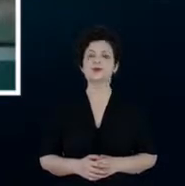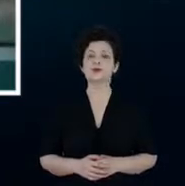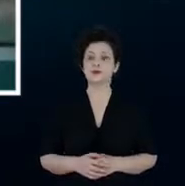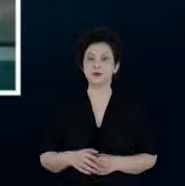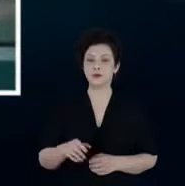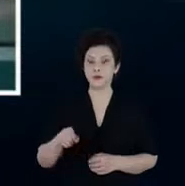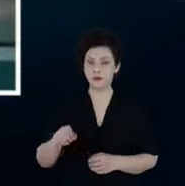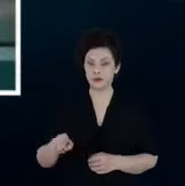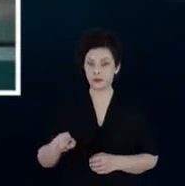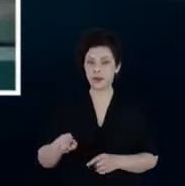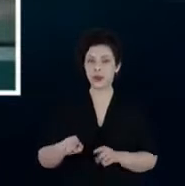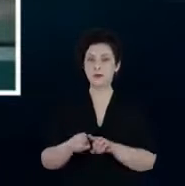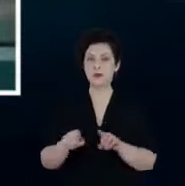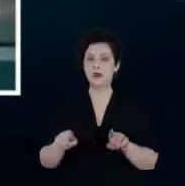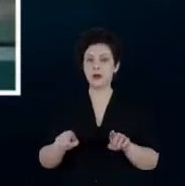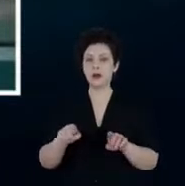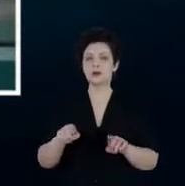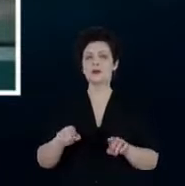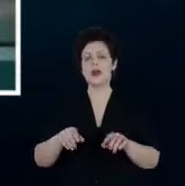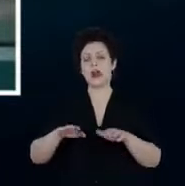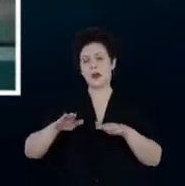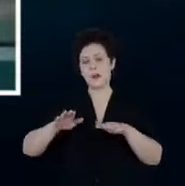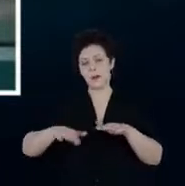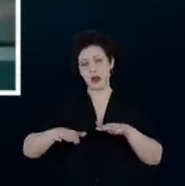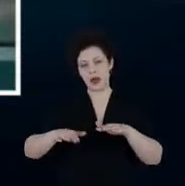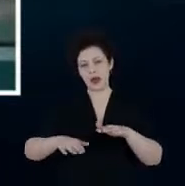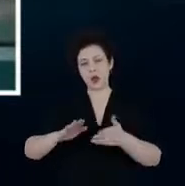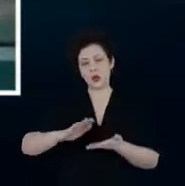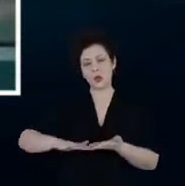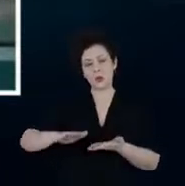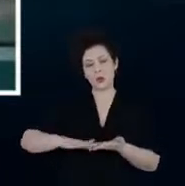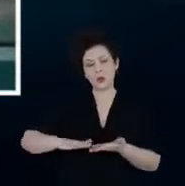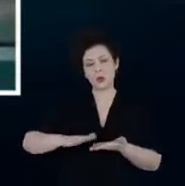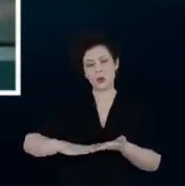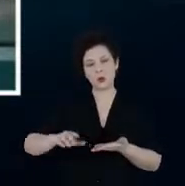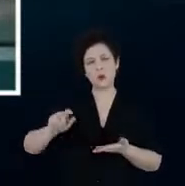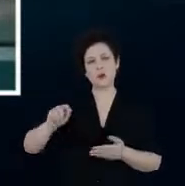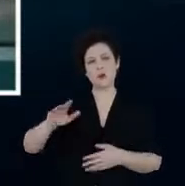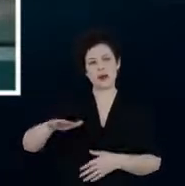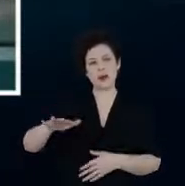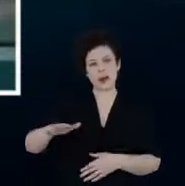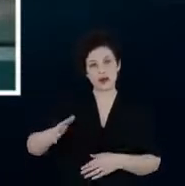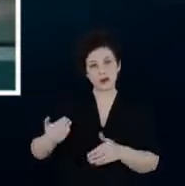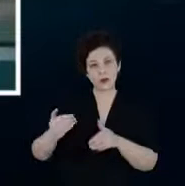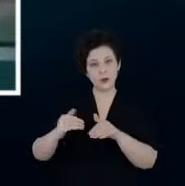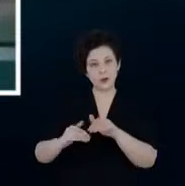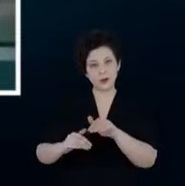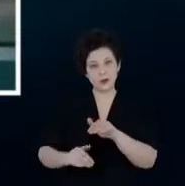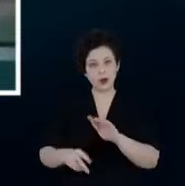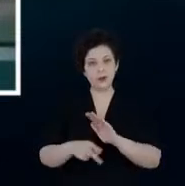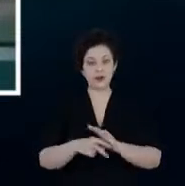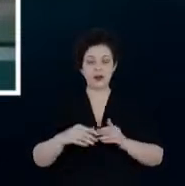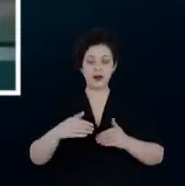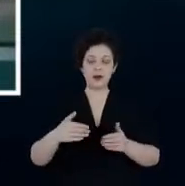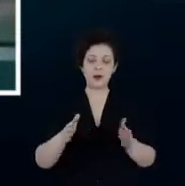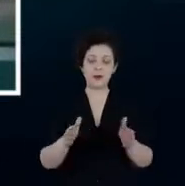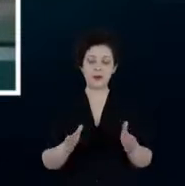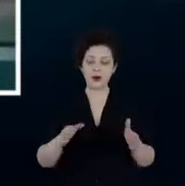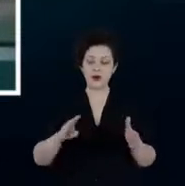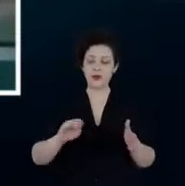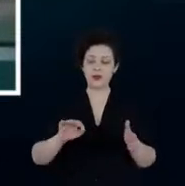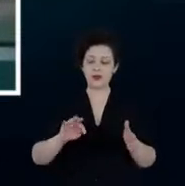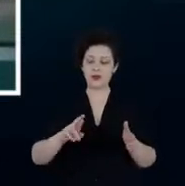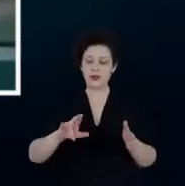Mas agora com essa baixa de custo de armazenamento por bateria e também